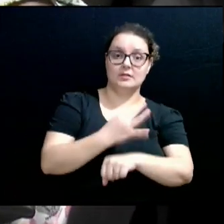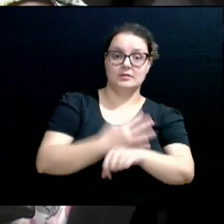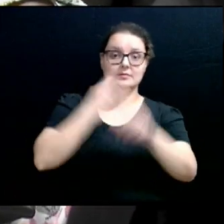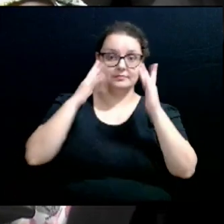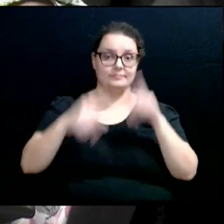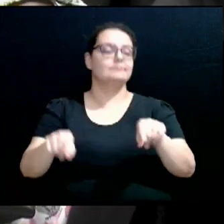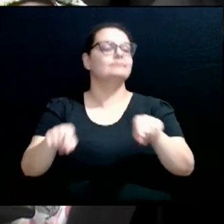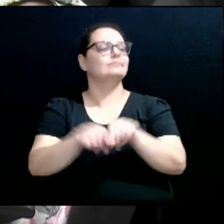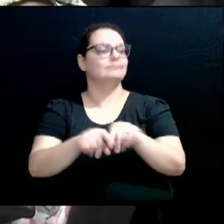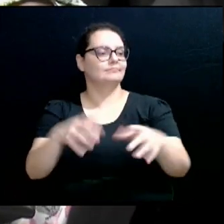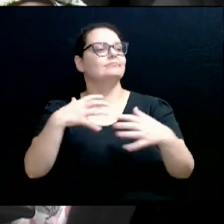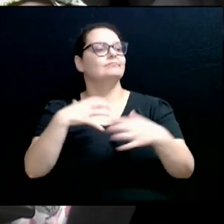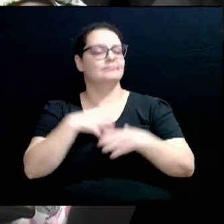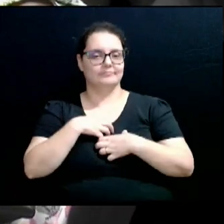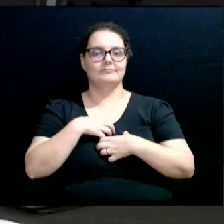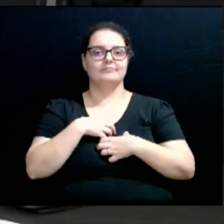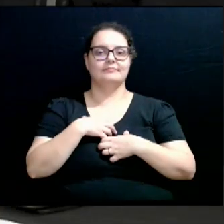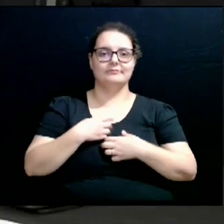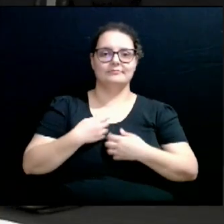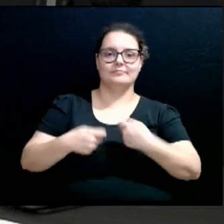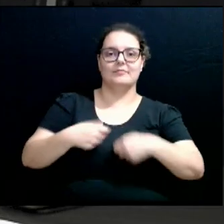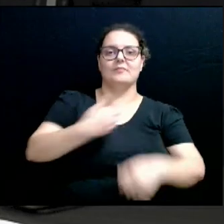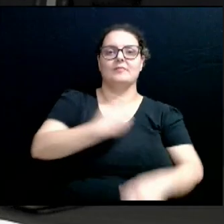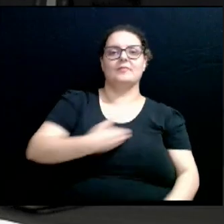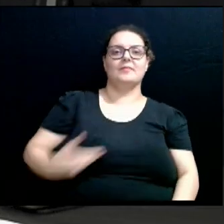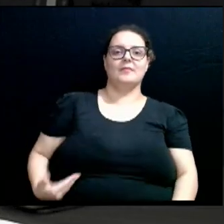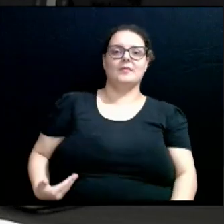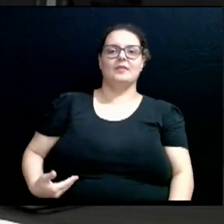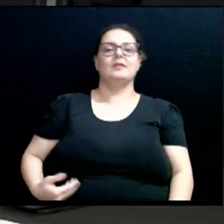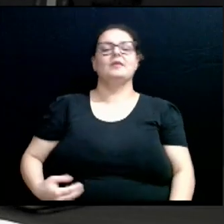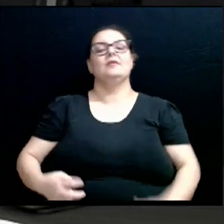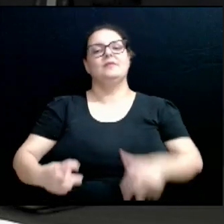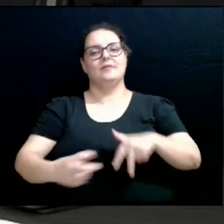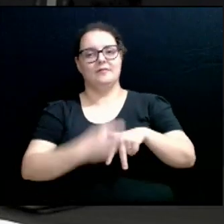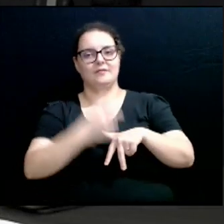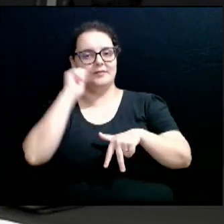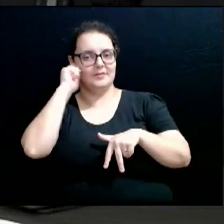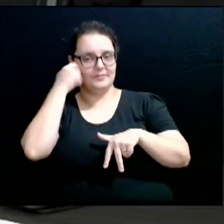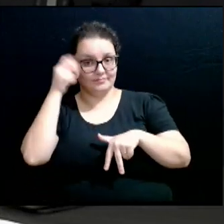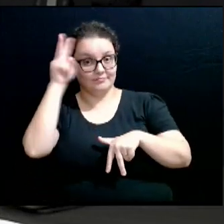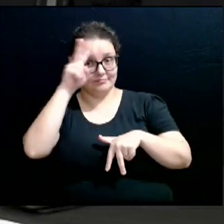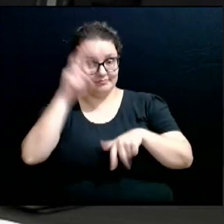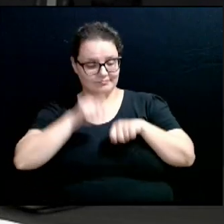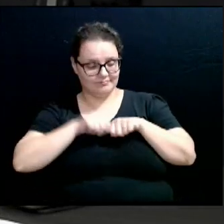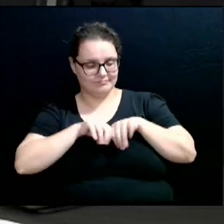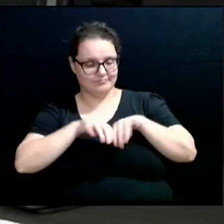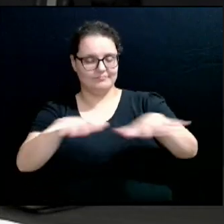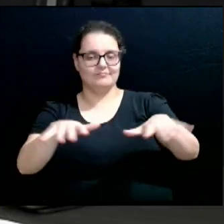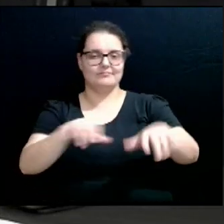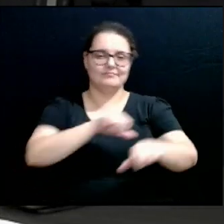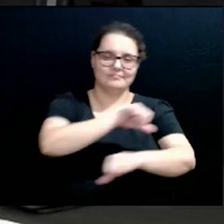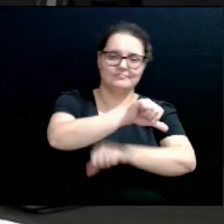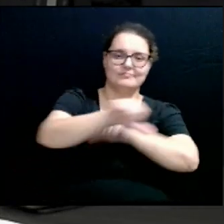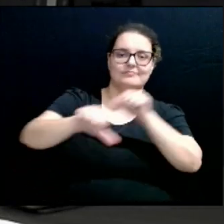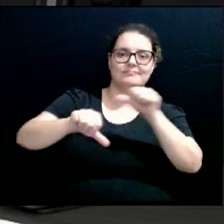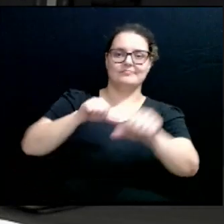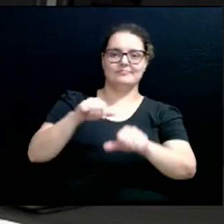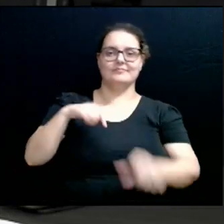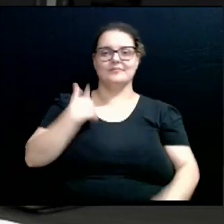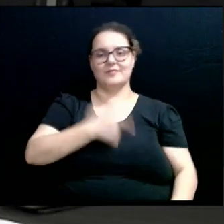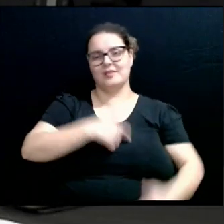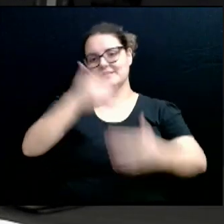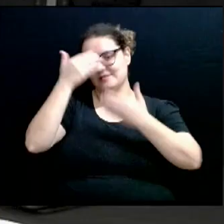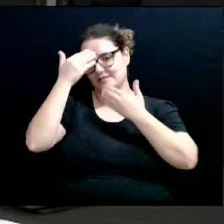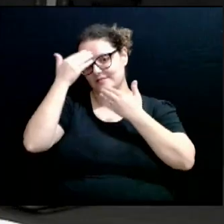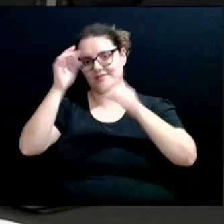de governar. Vozes Negras de Campinas, histórias que ecoam e transformam. E nossos agradecimentos especiais